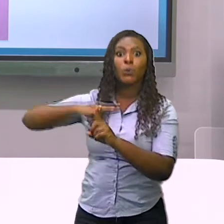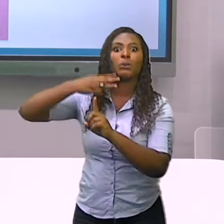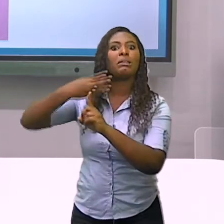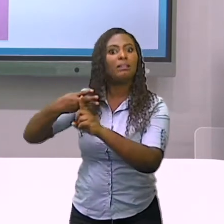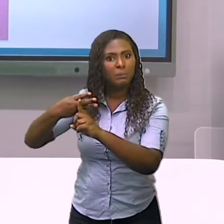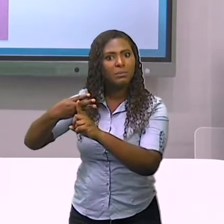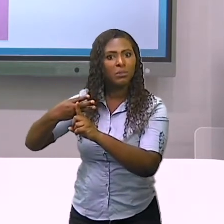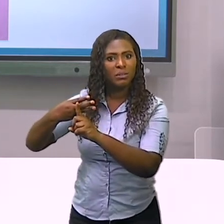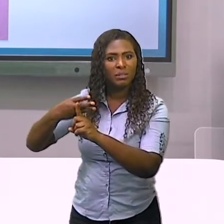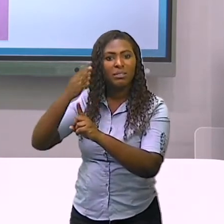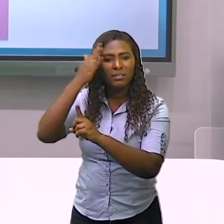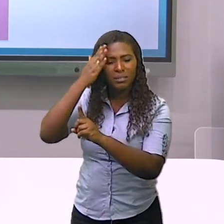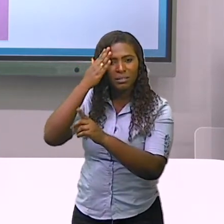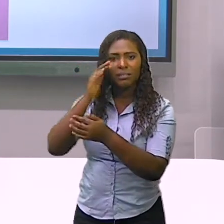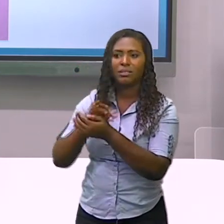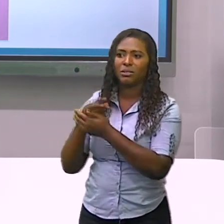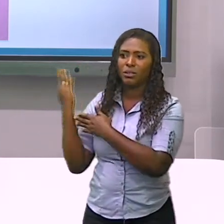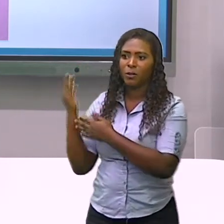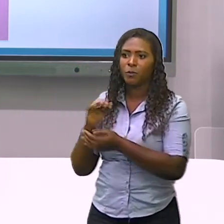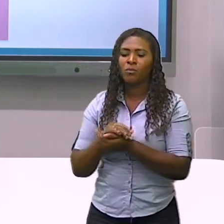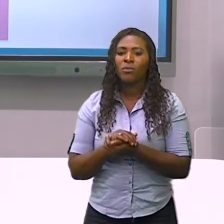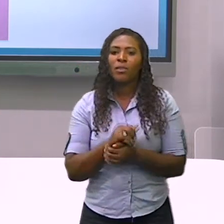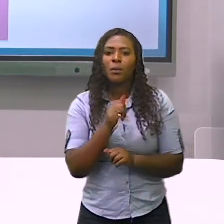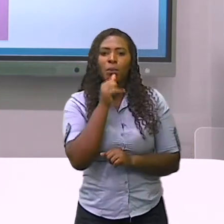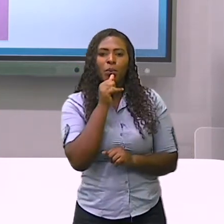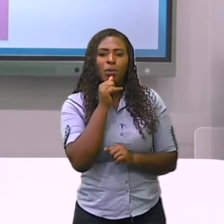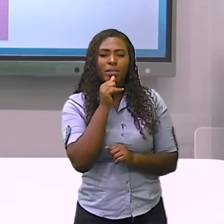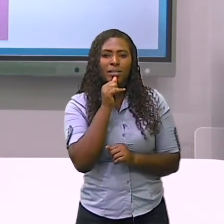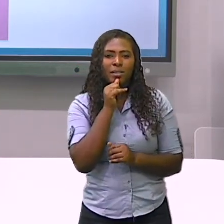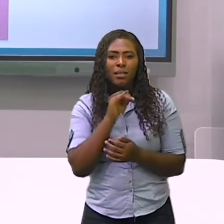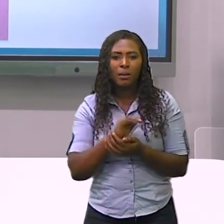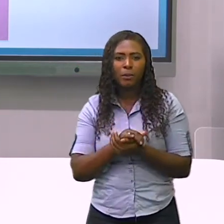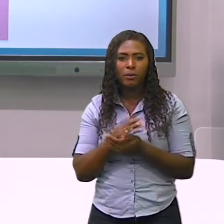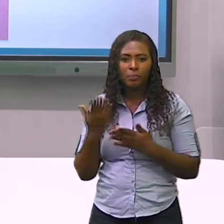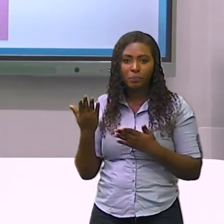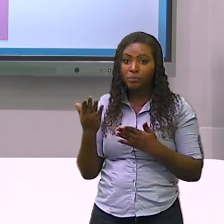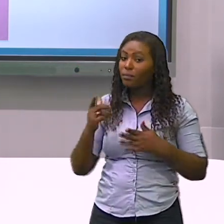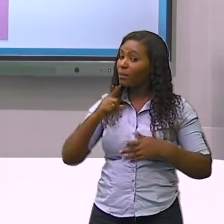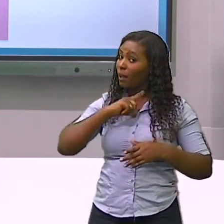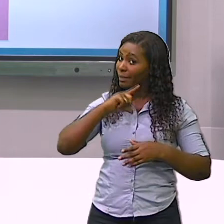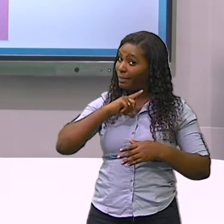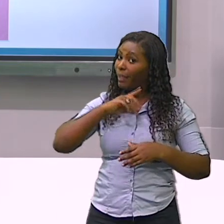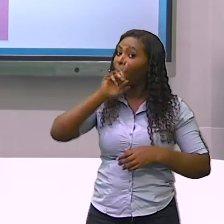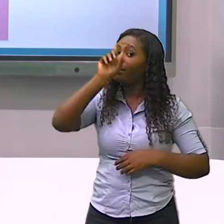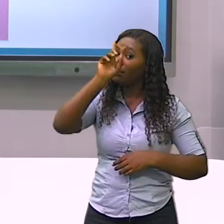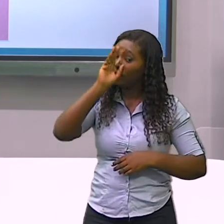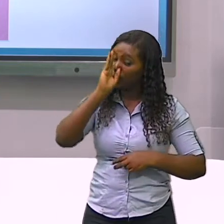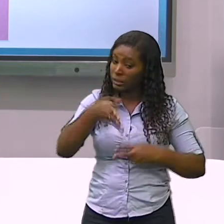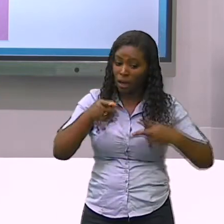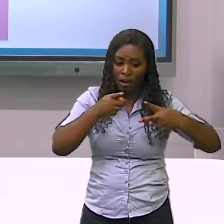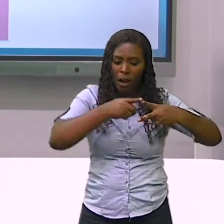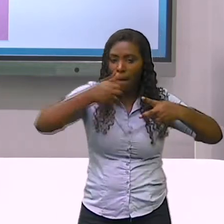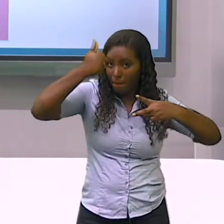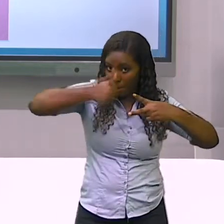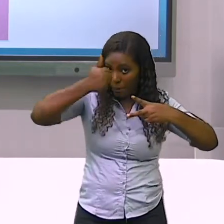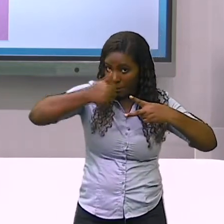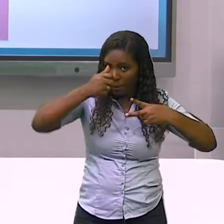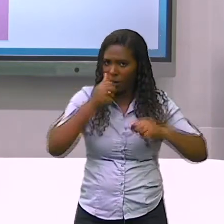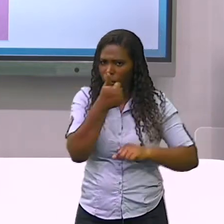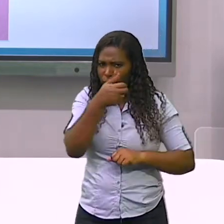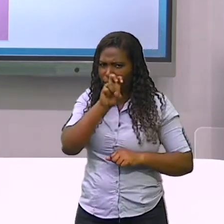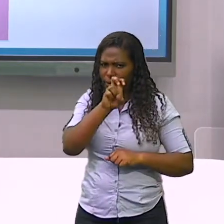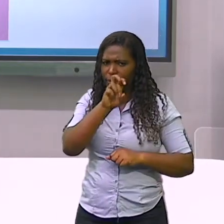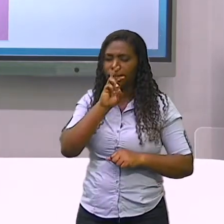R$8,50 por dia. Então, a minha lei de formação da